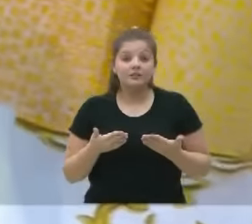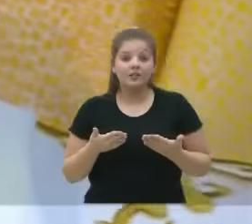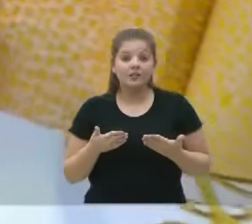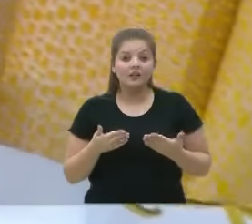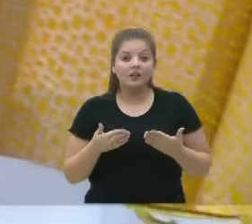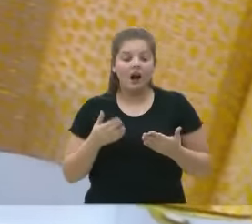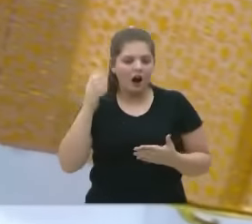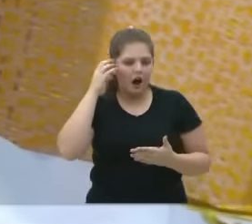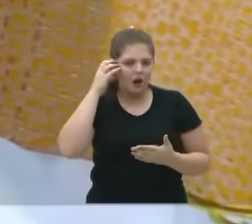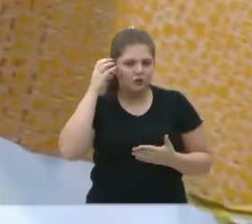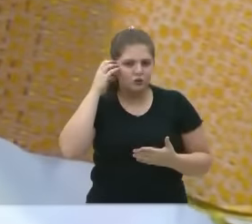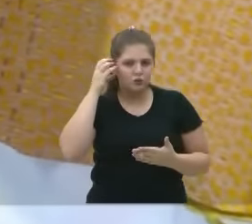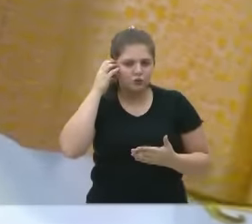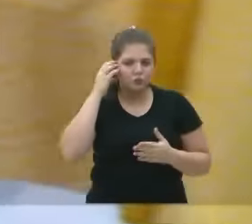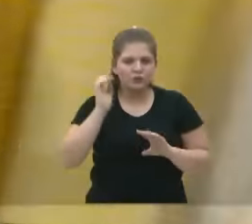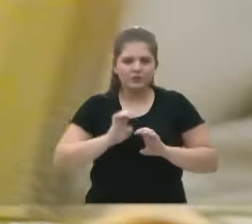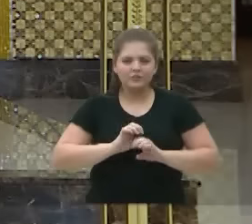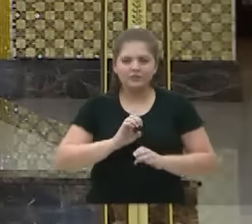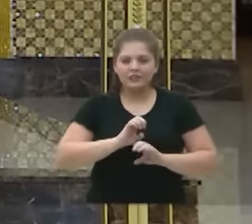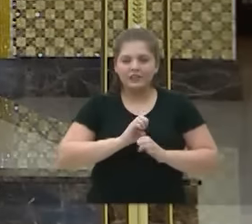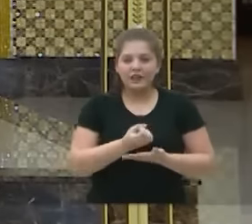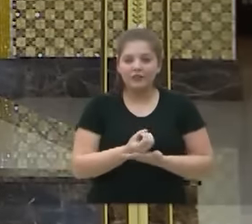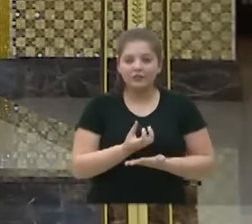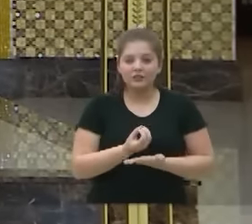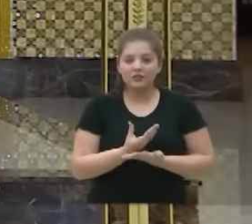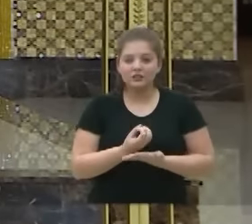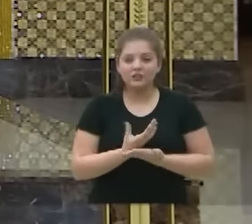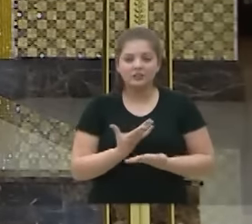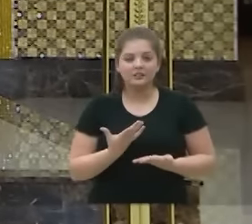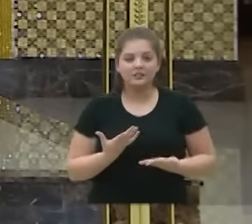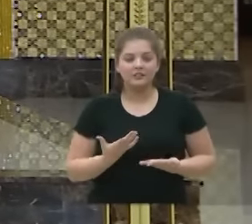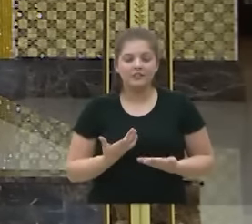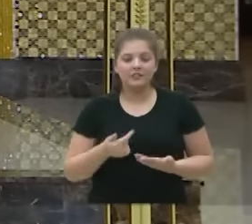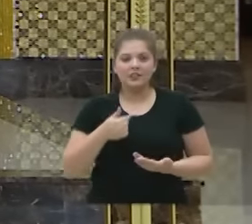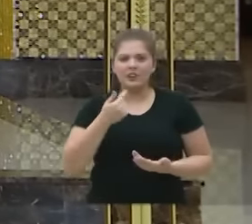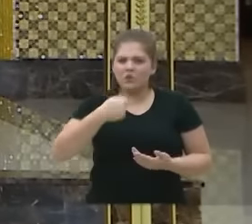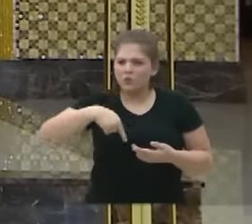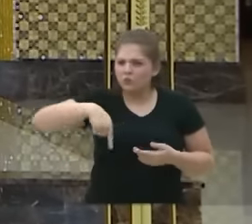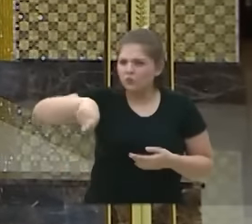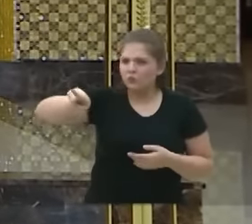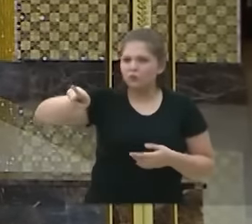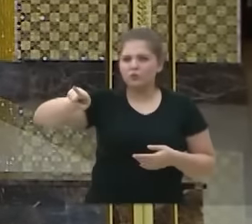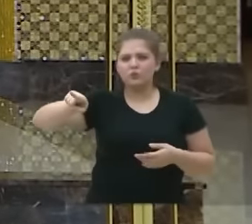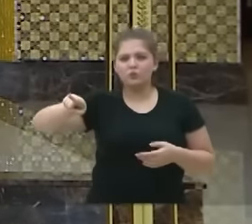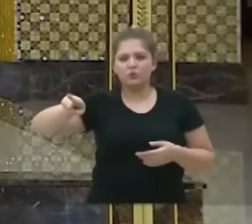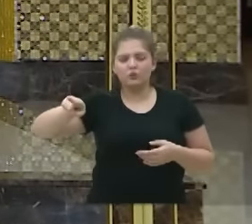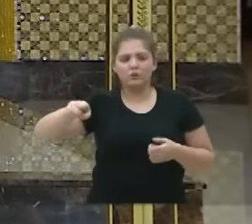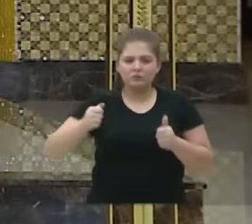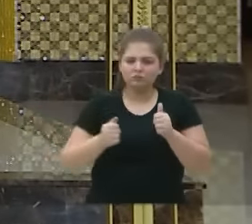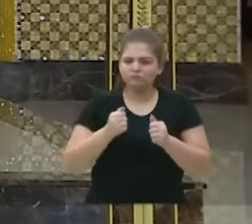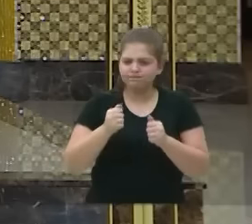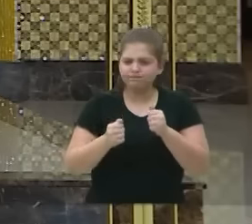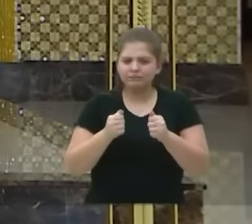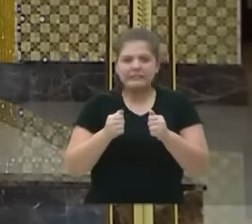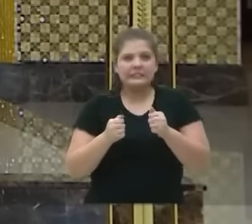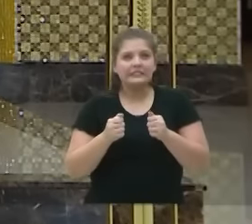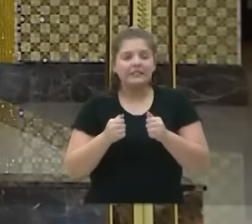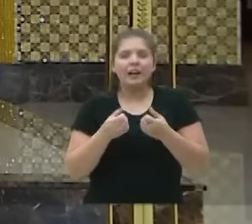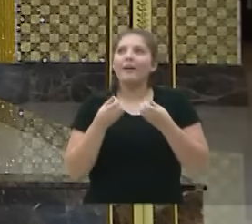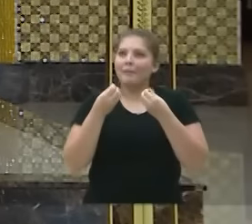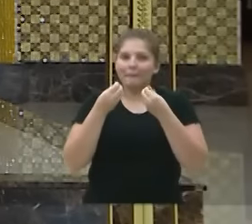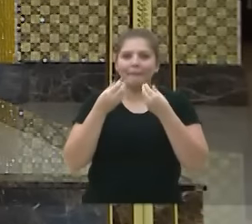rádio, evangelizar, você vai no rádio, eu vou, tenho ido para um lado, para o outro de carro, que coisa boa você